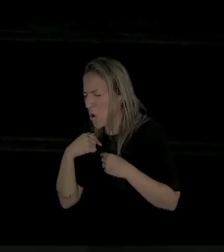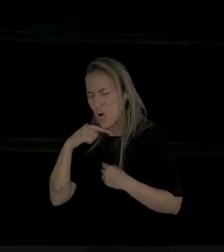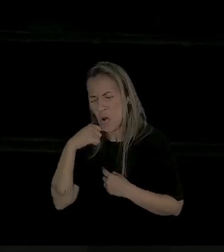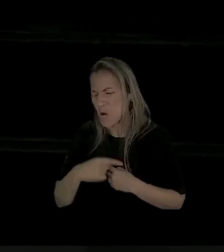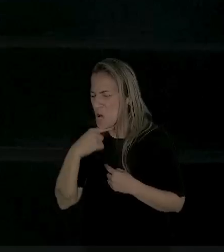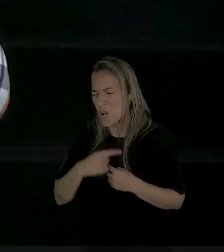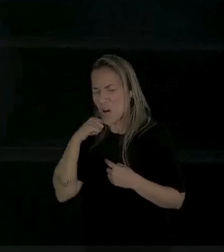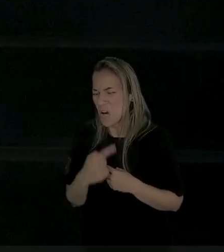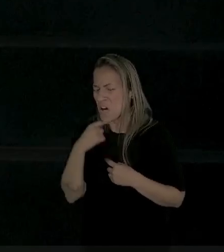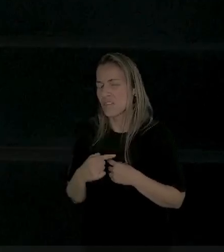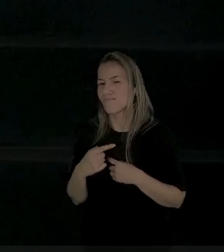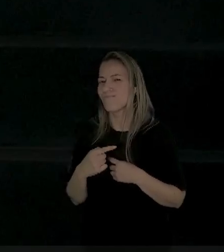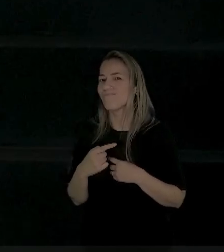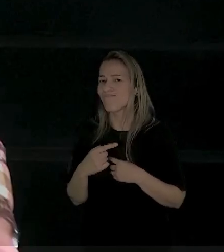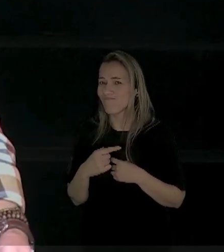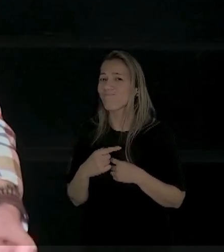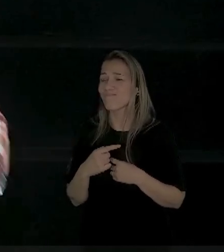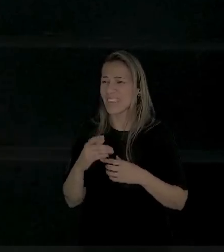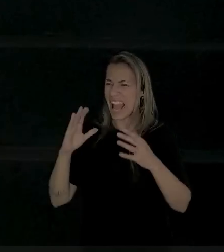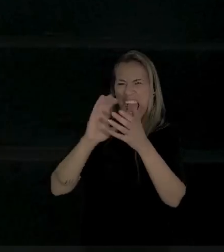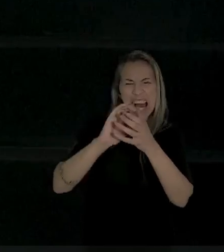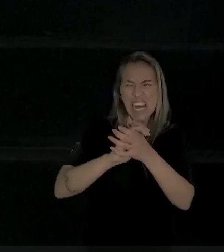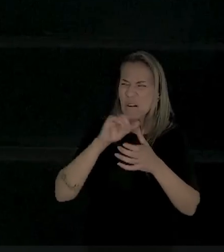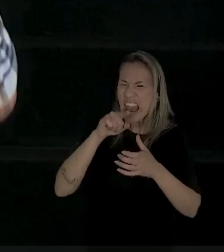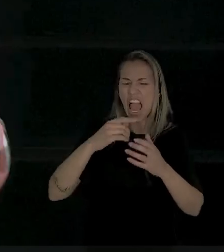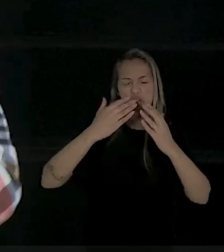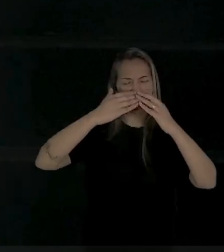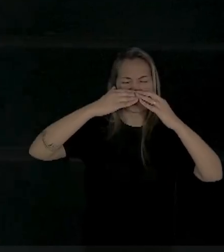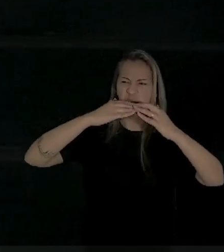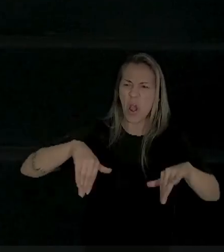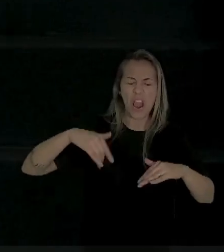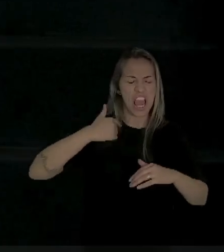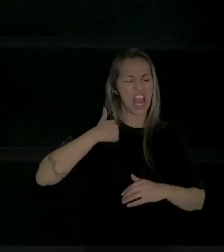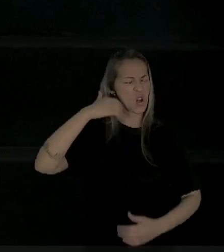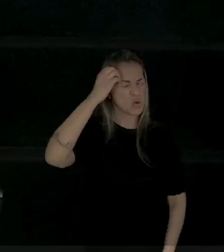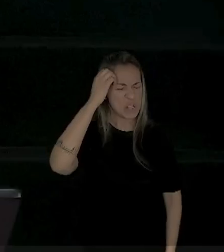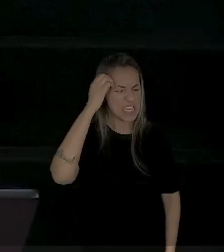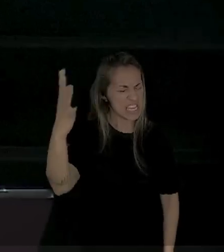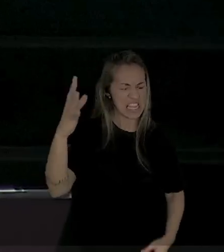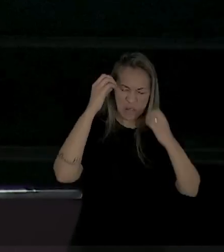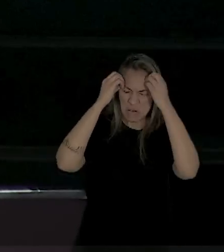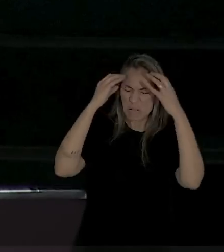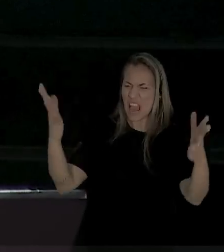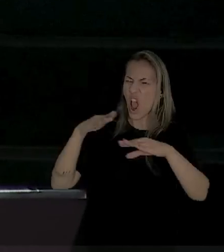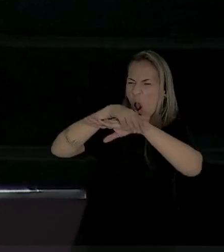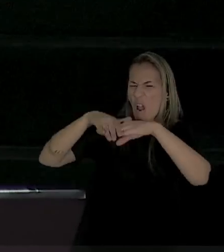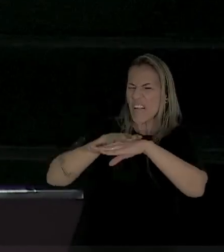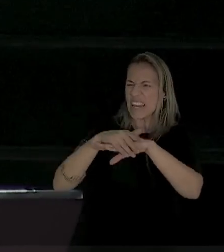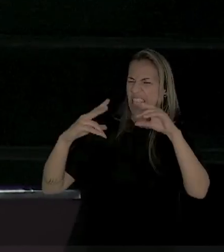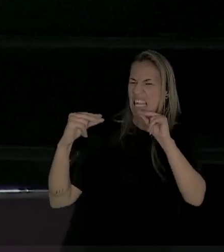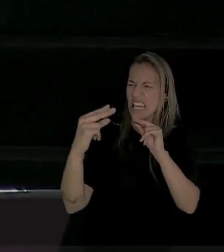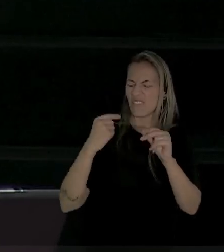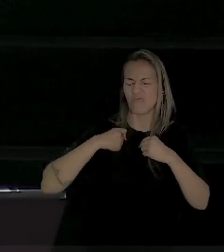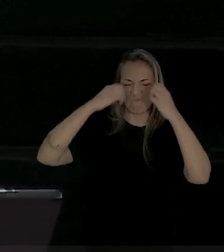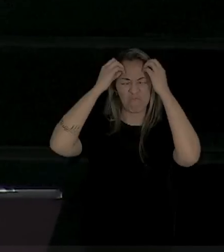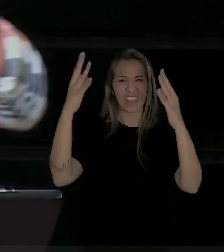Eu não consigo. Não dá para restaurar esse casamento. Não tem diálogo. Toda vez que eu tento, é como um vento que esmiuça pedras. Eu não consigo voltar para a igreja. Eu